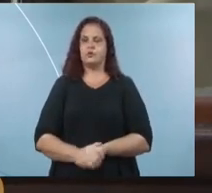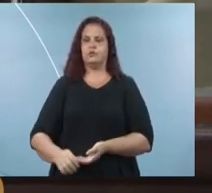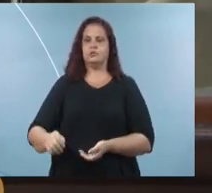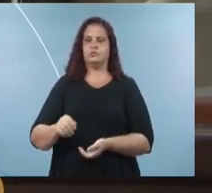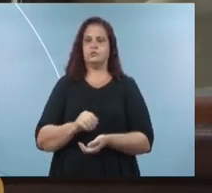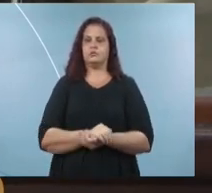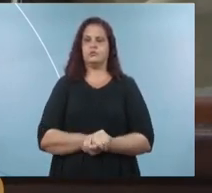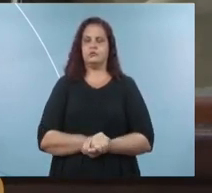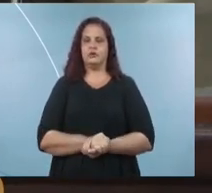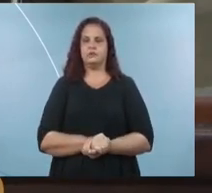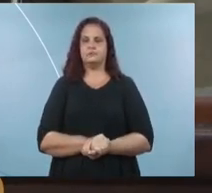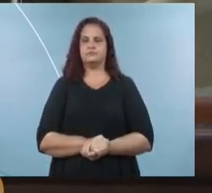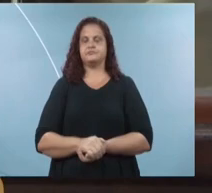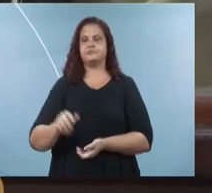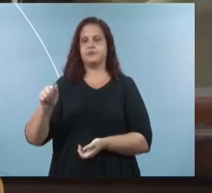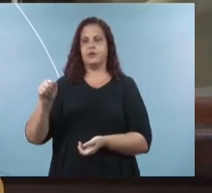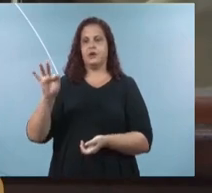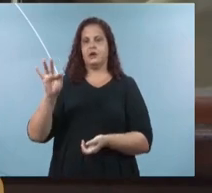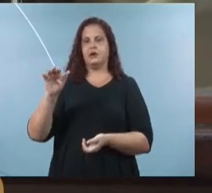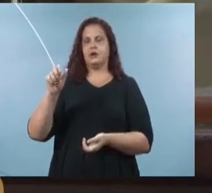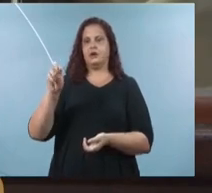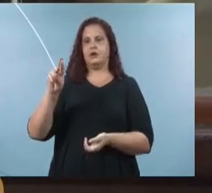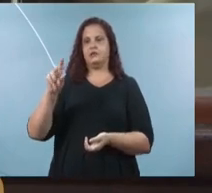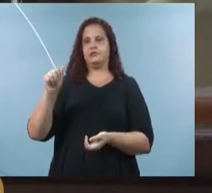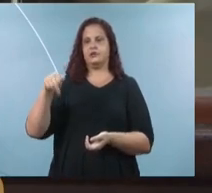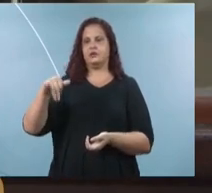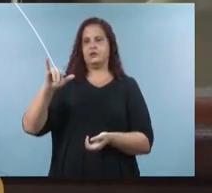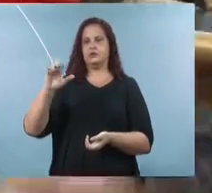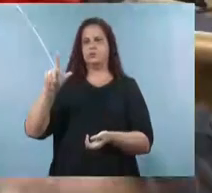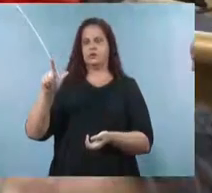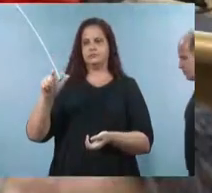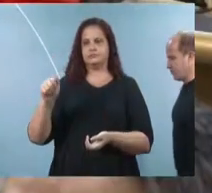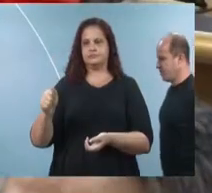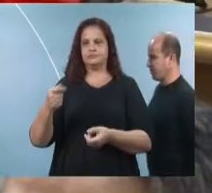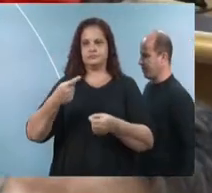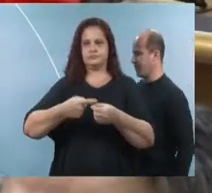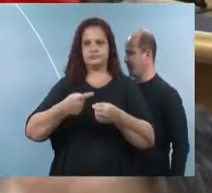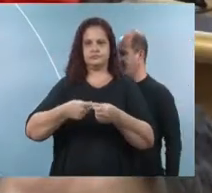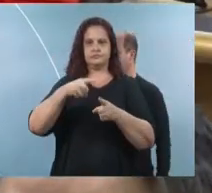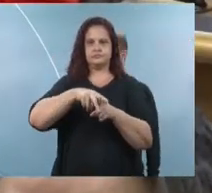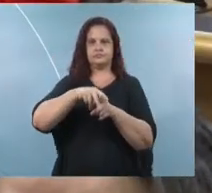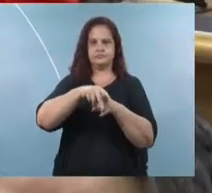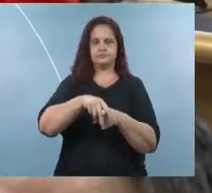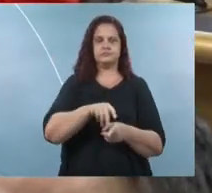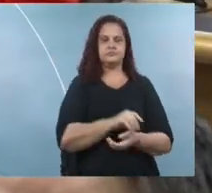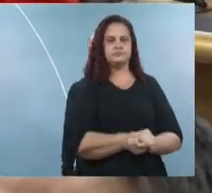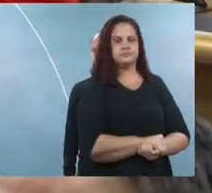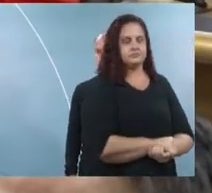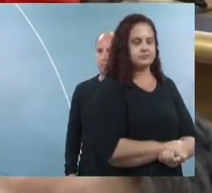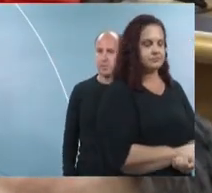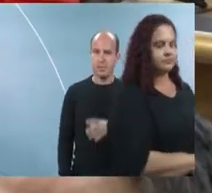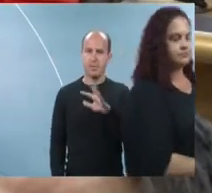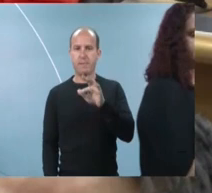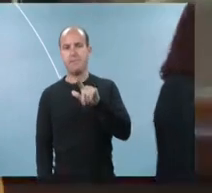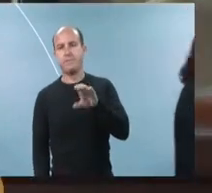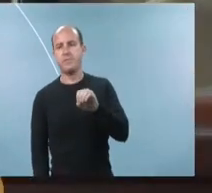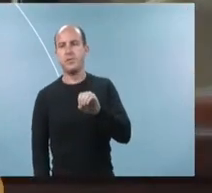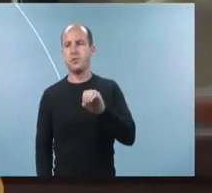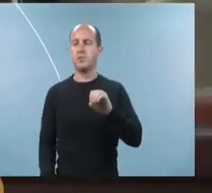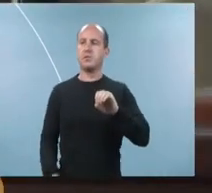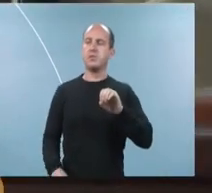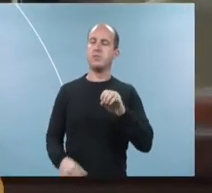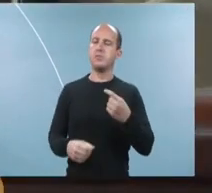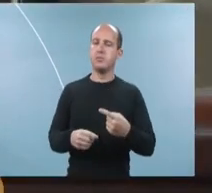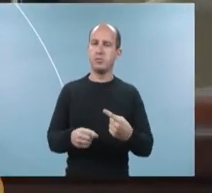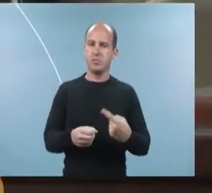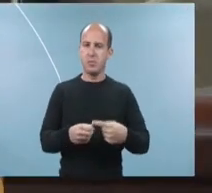do Seridó, Estelita Damásio do Nascimento, de São José de Mepibu, Flaviano Pereira da Silva Rocha, de